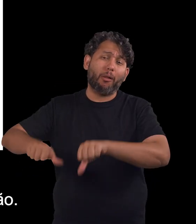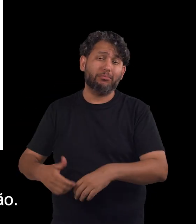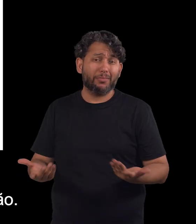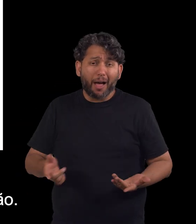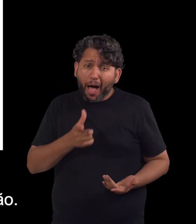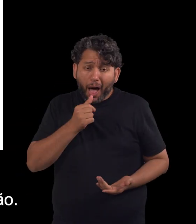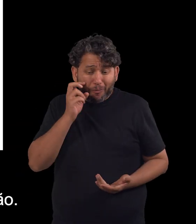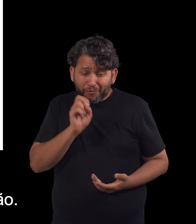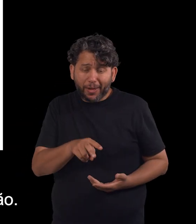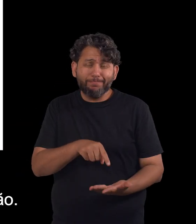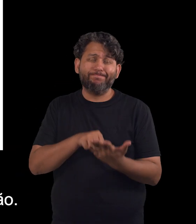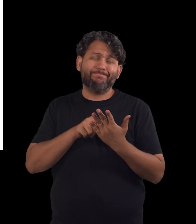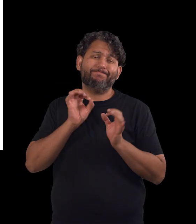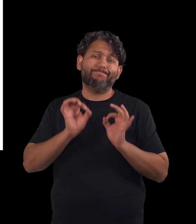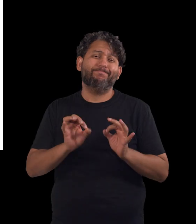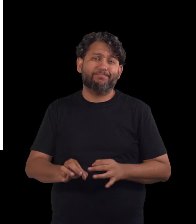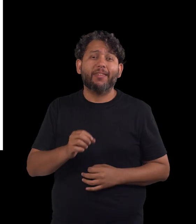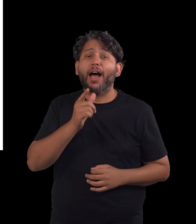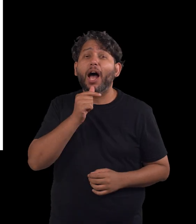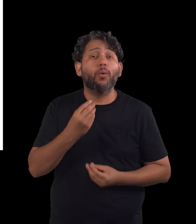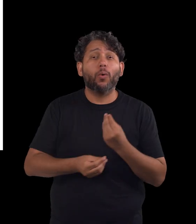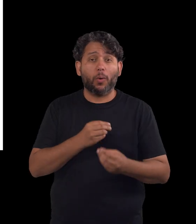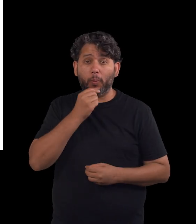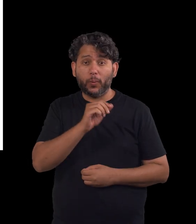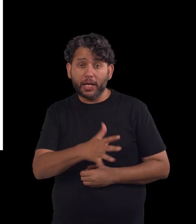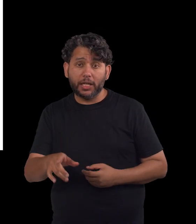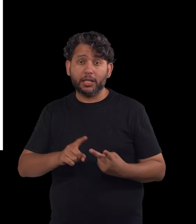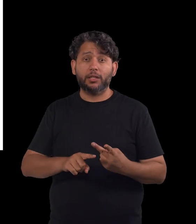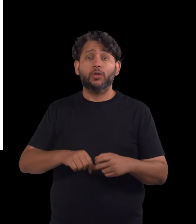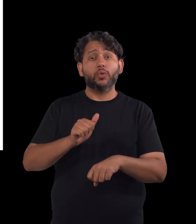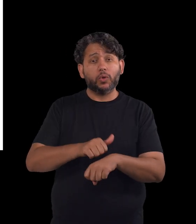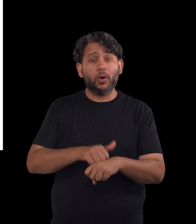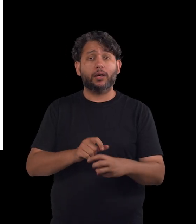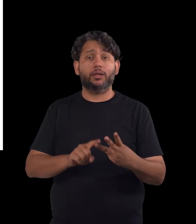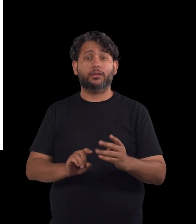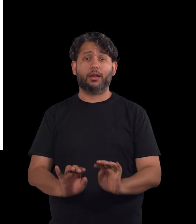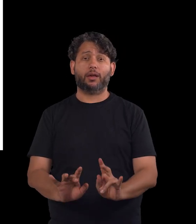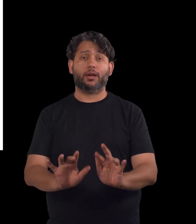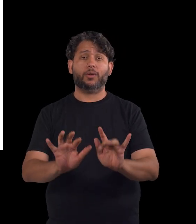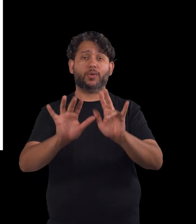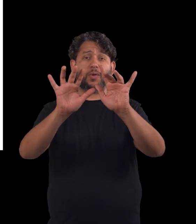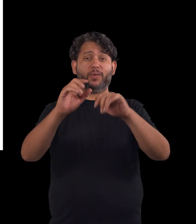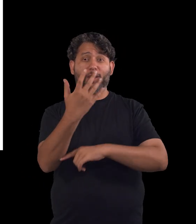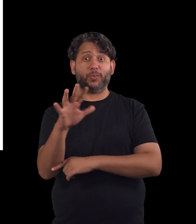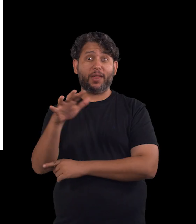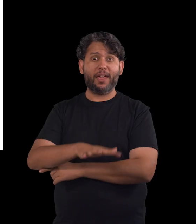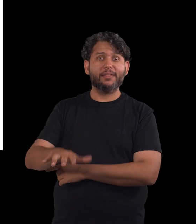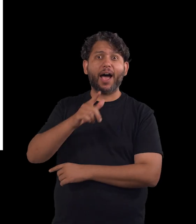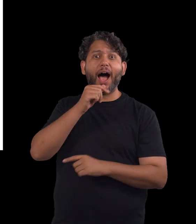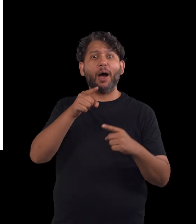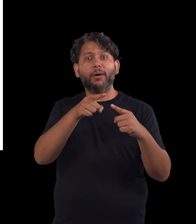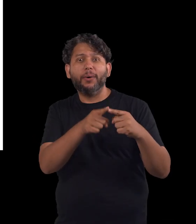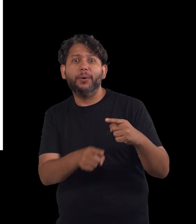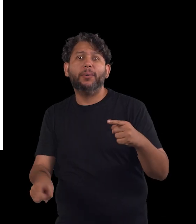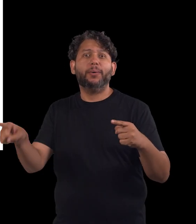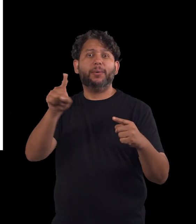é um exemplo claro dessa relação. Ela está presente em forma líquida, sólida e gasosa, circulando pela natureza em um